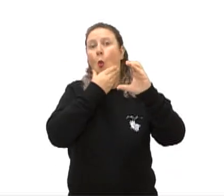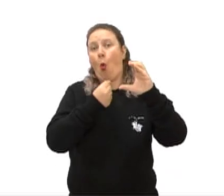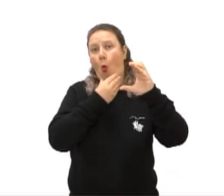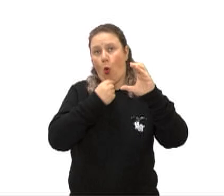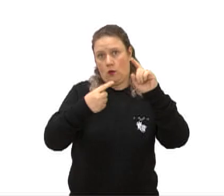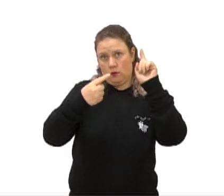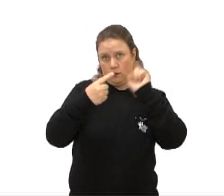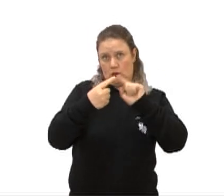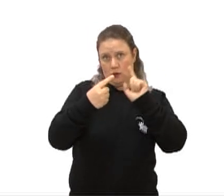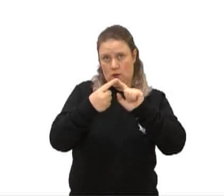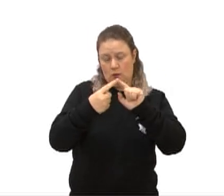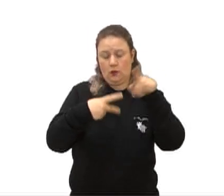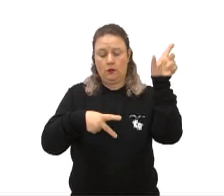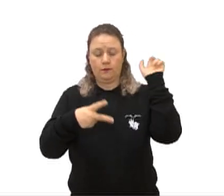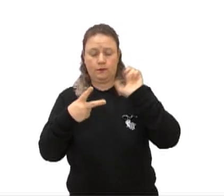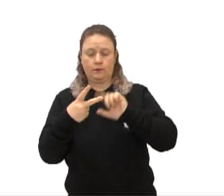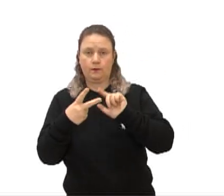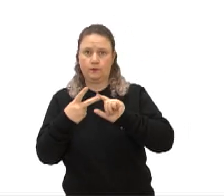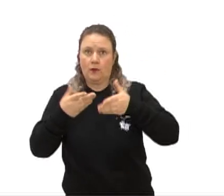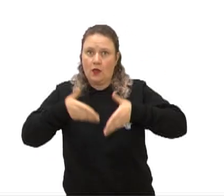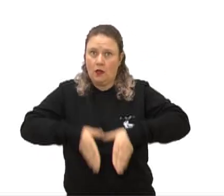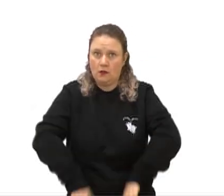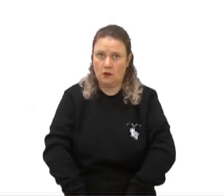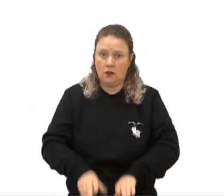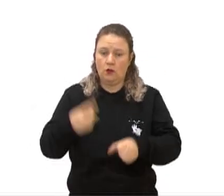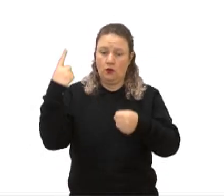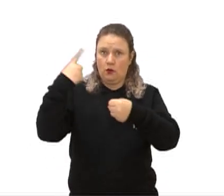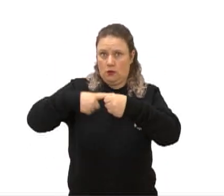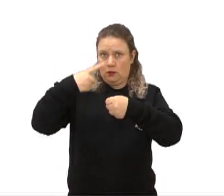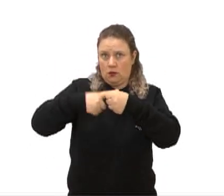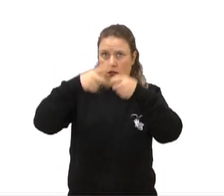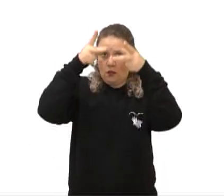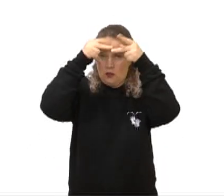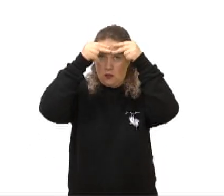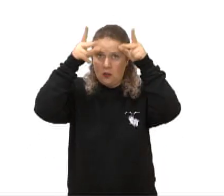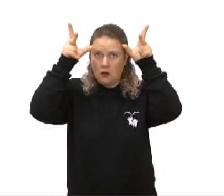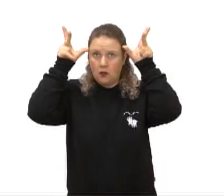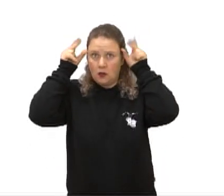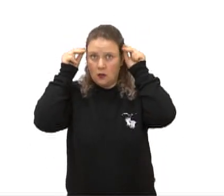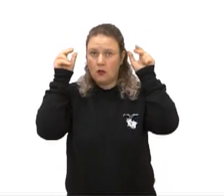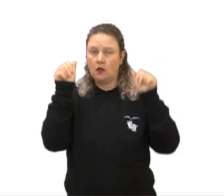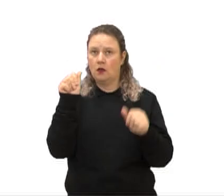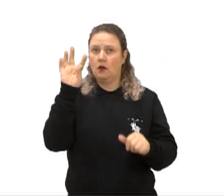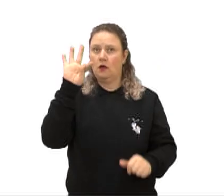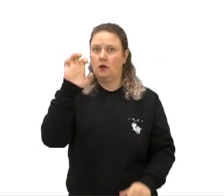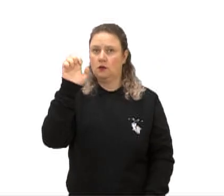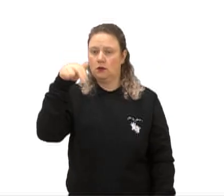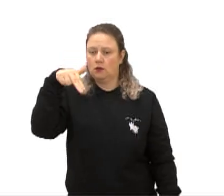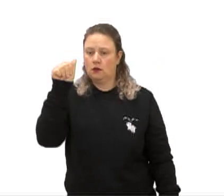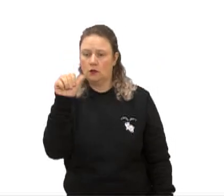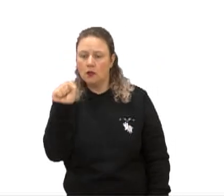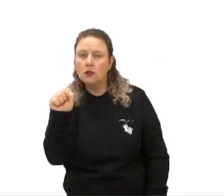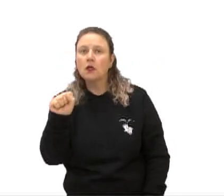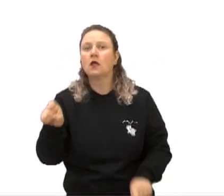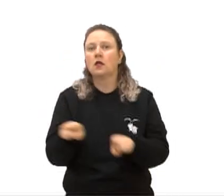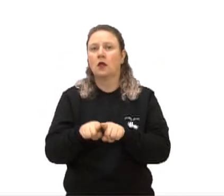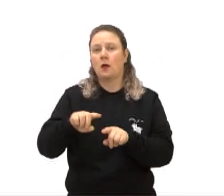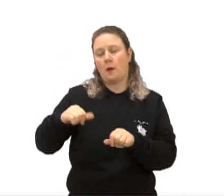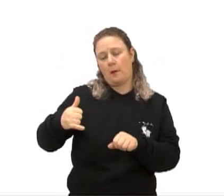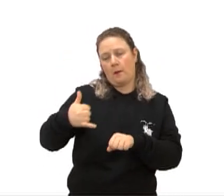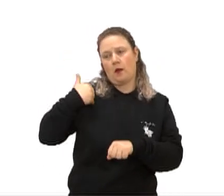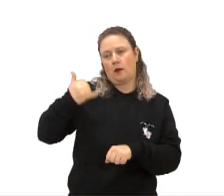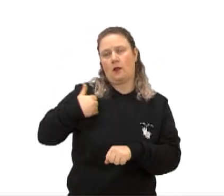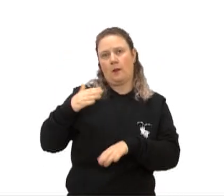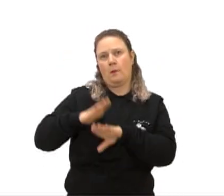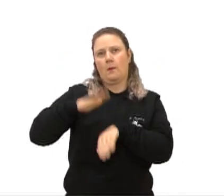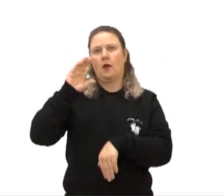tá? Nascido em Atenas, e ele precisava ser maior de 18 anos. Se ele tivesse essas